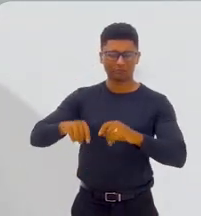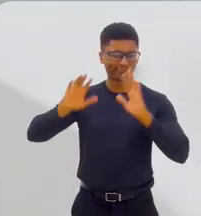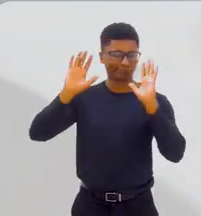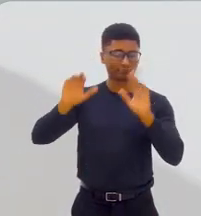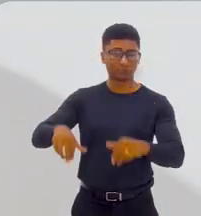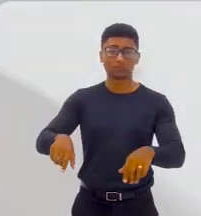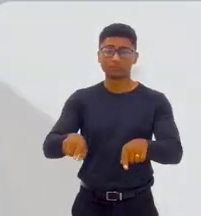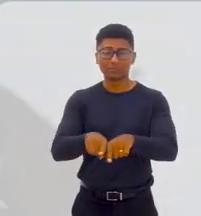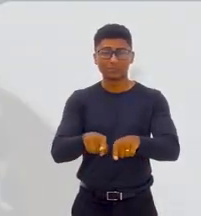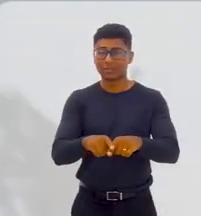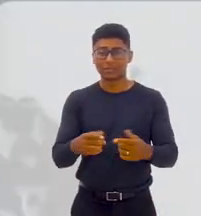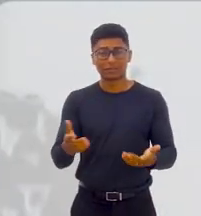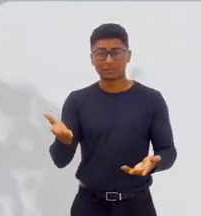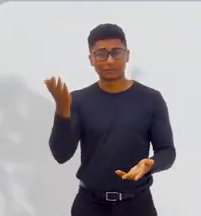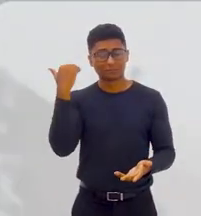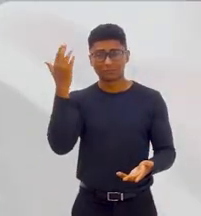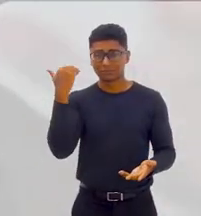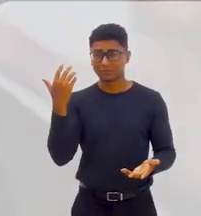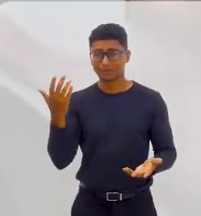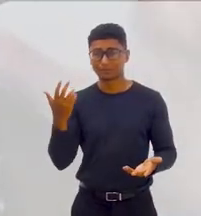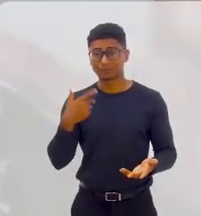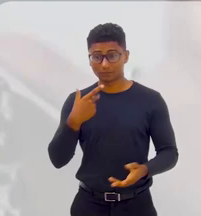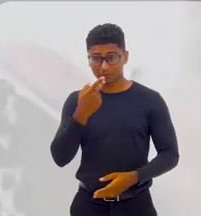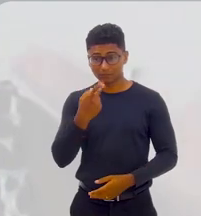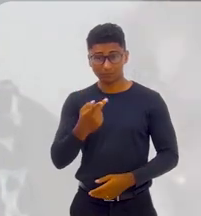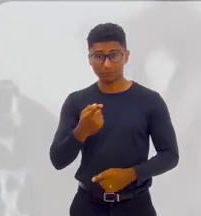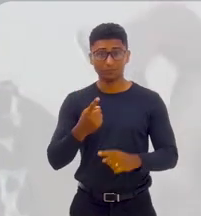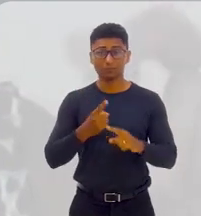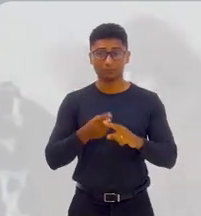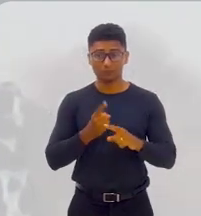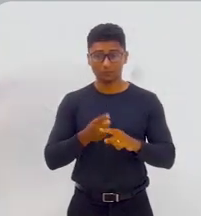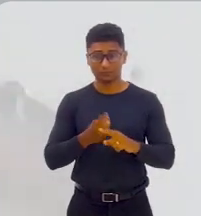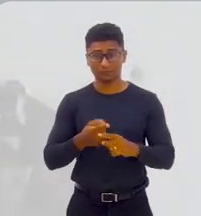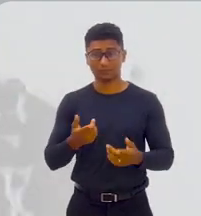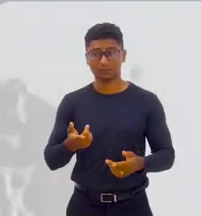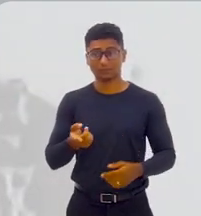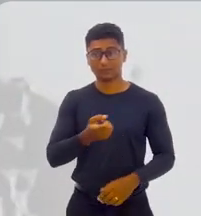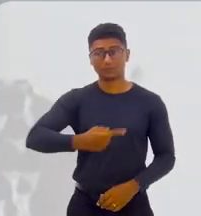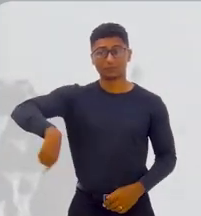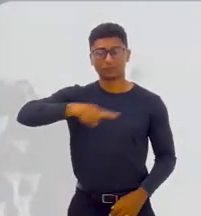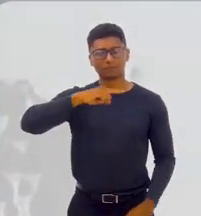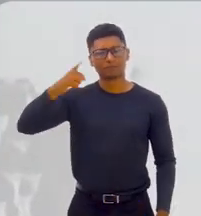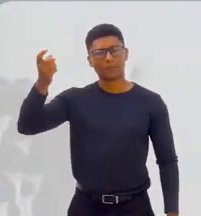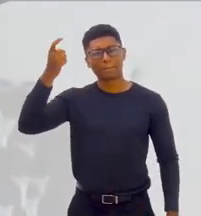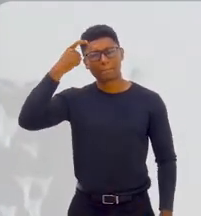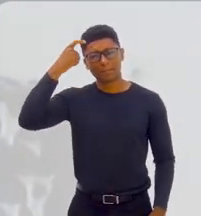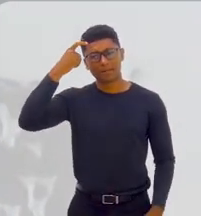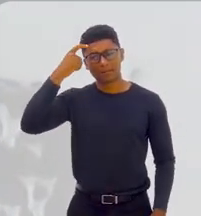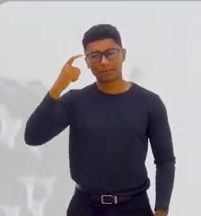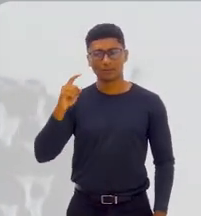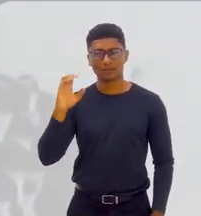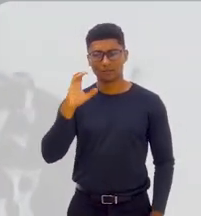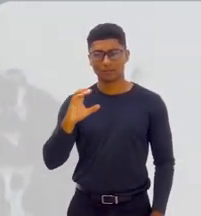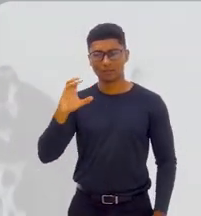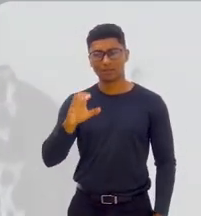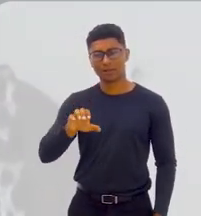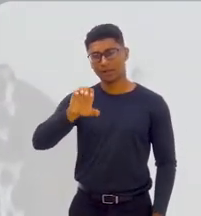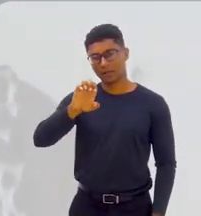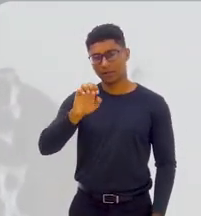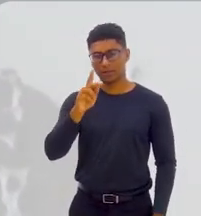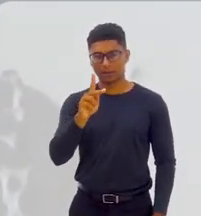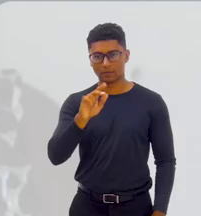preto também, né? Enfim, nós temos, e isso que eu estou falando aqui, a gente tem uma impressão nas nossas mentes, que a gente chama na ciência